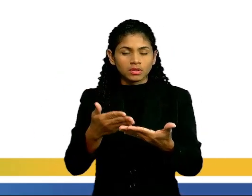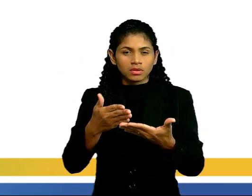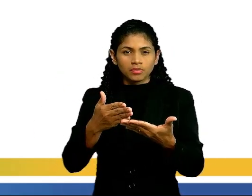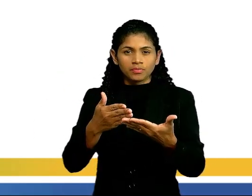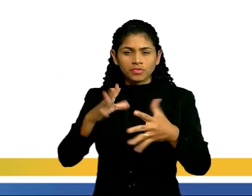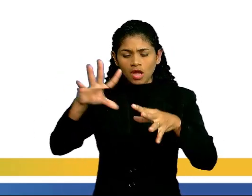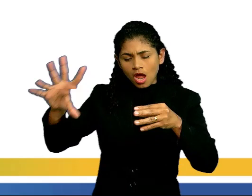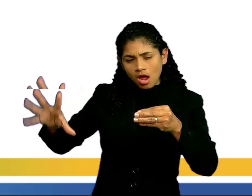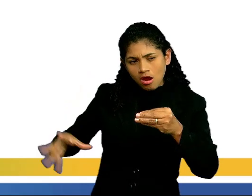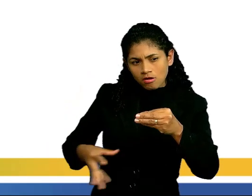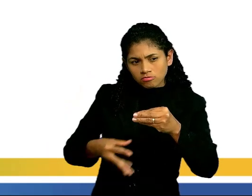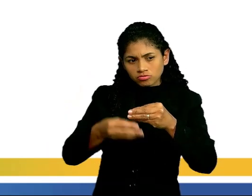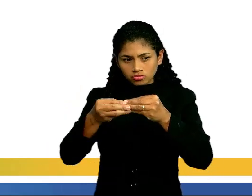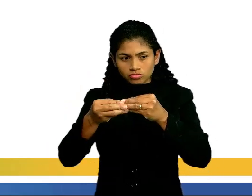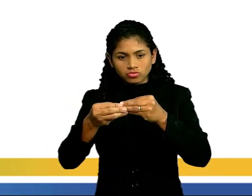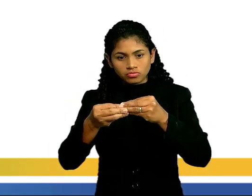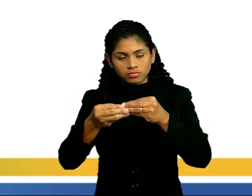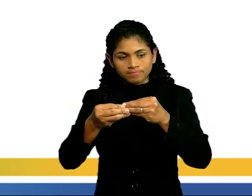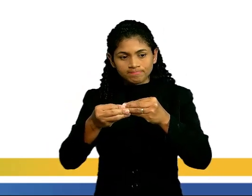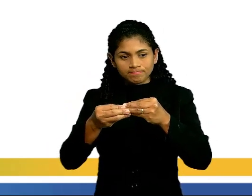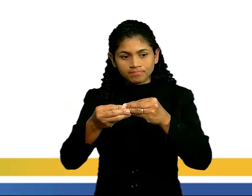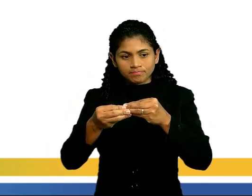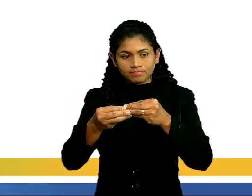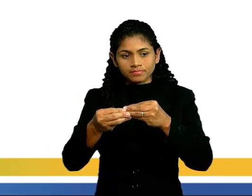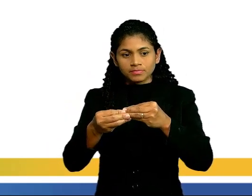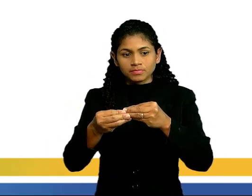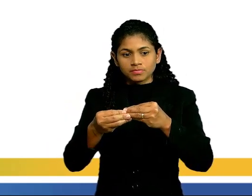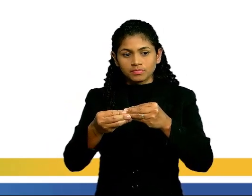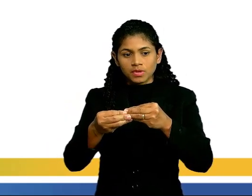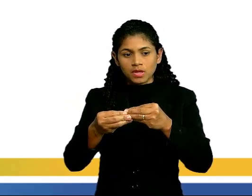trazer um resumo de tudo que vai ser abordado dentro do